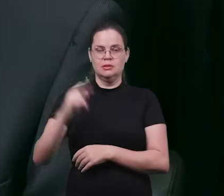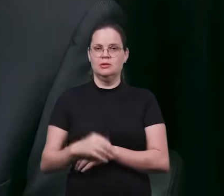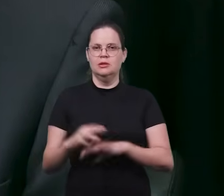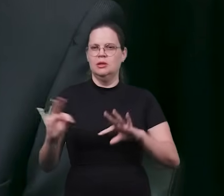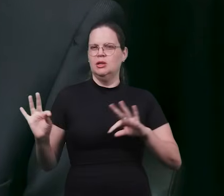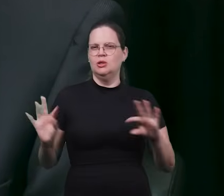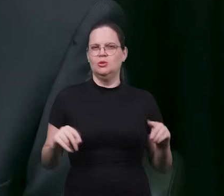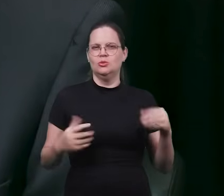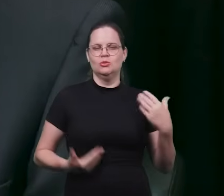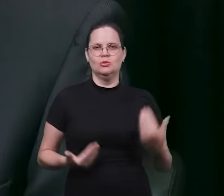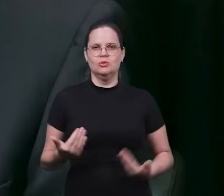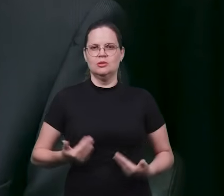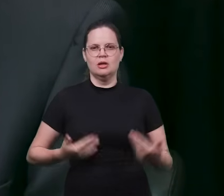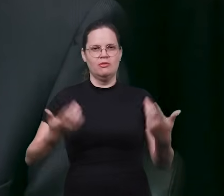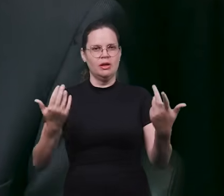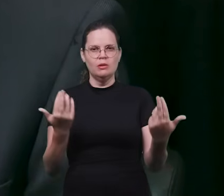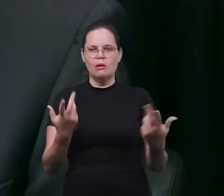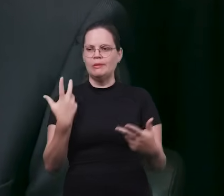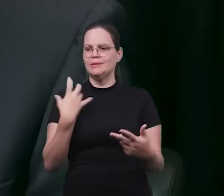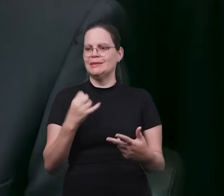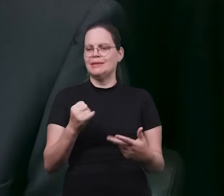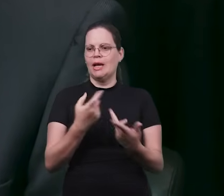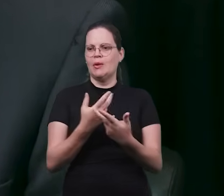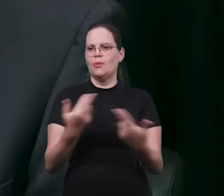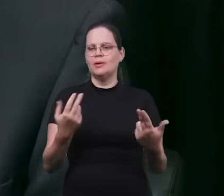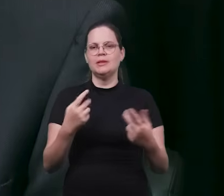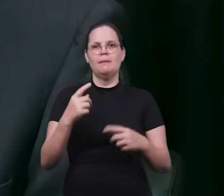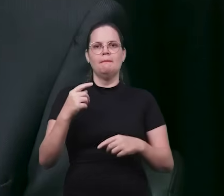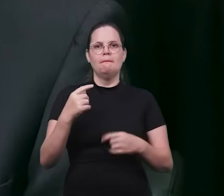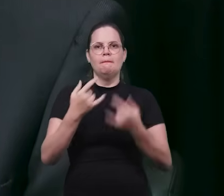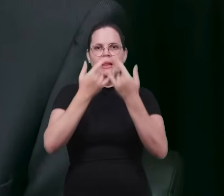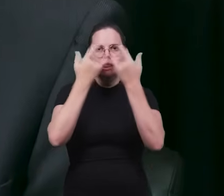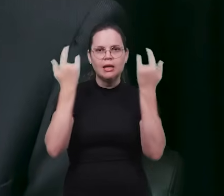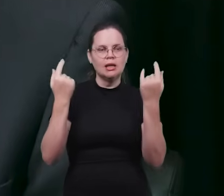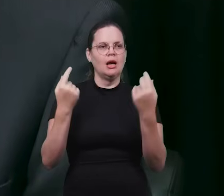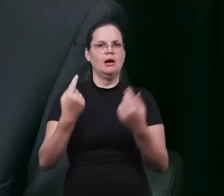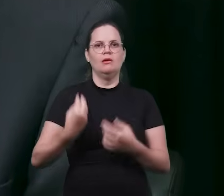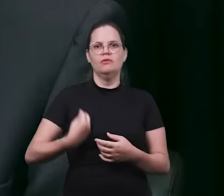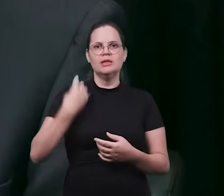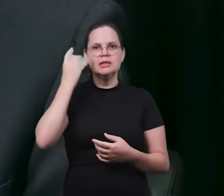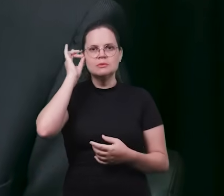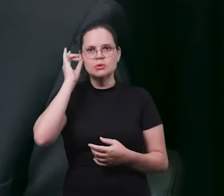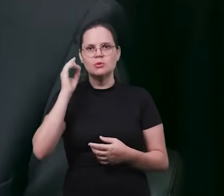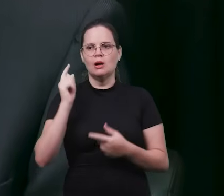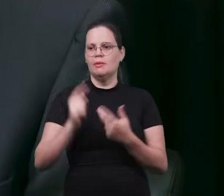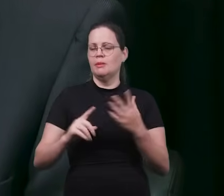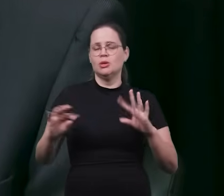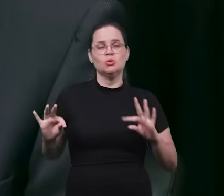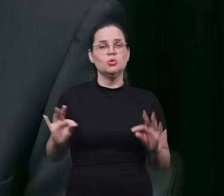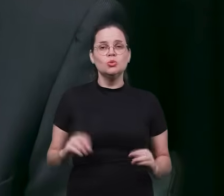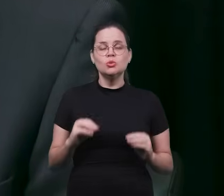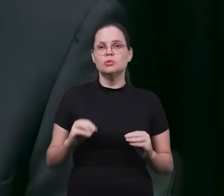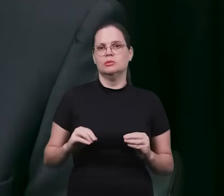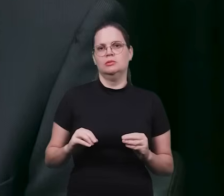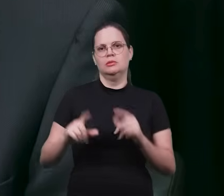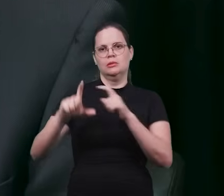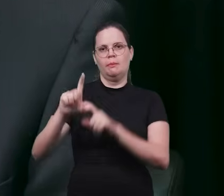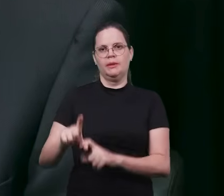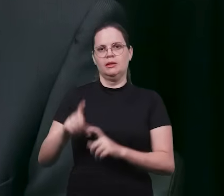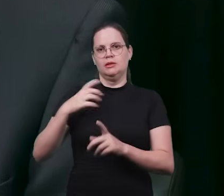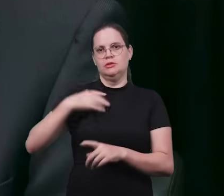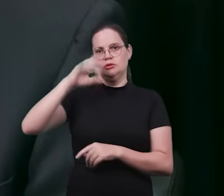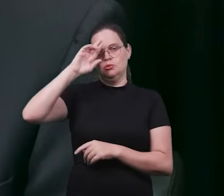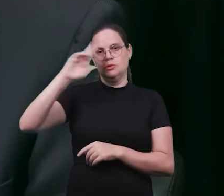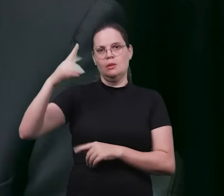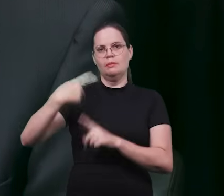no aspecto espiritual, é aquela verdade: o justo vive da fé. Muito bom. Então você vai ao